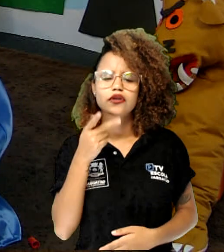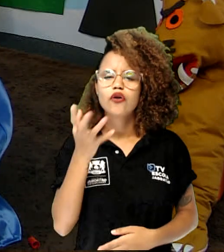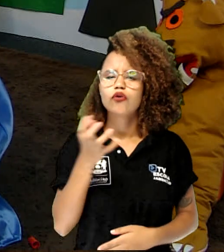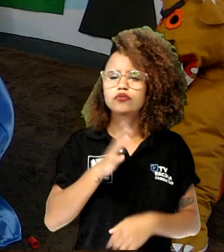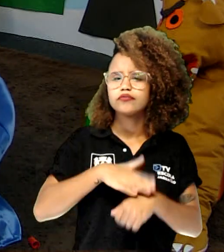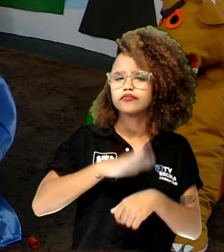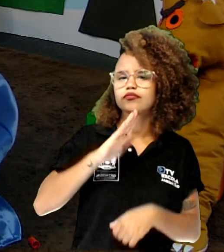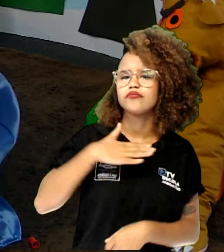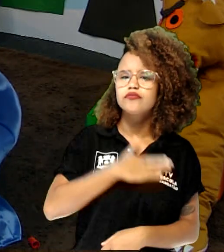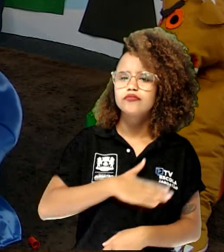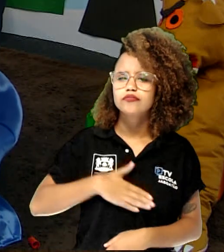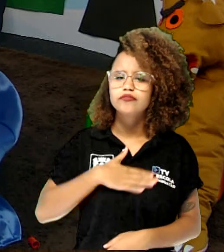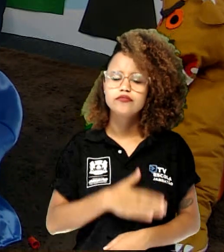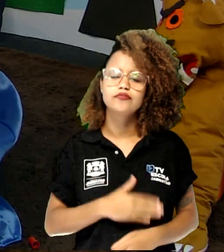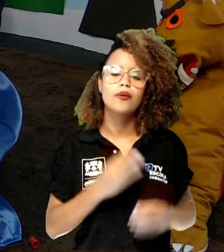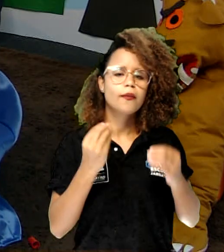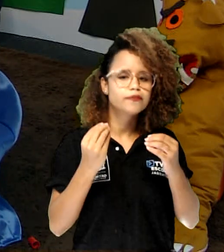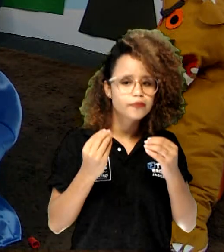preferia